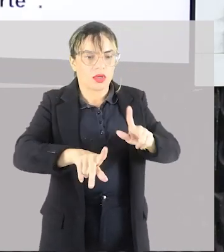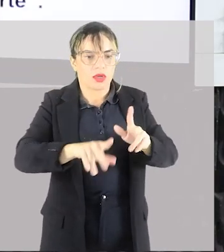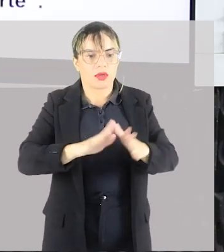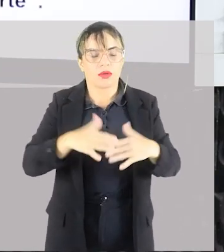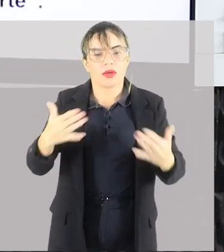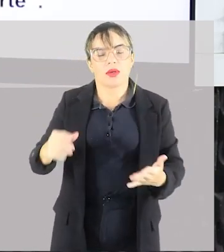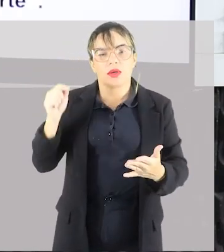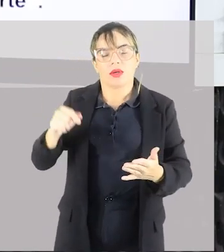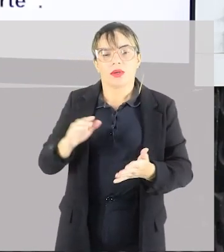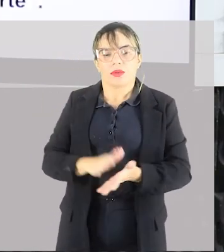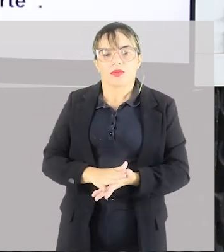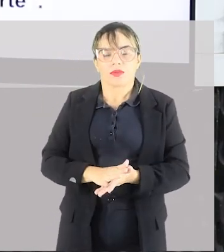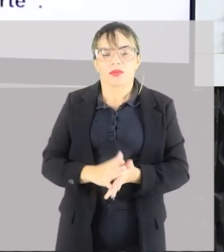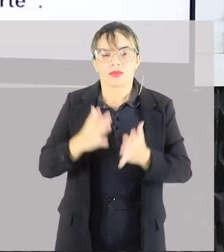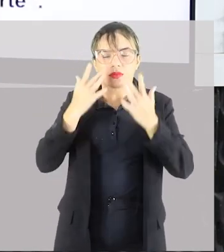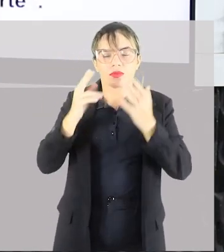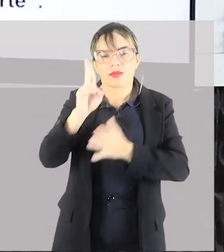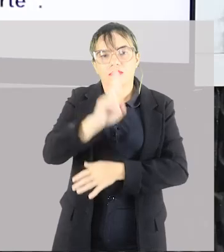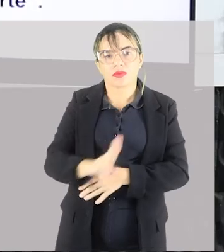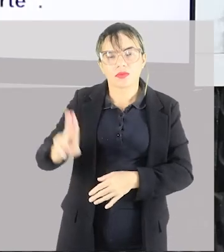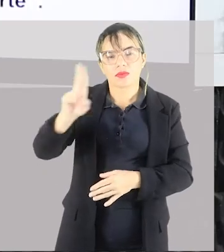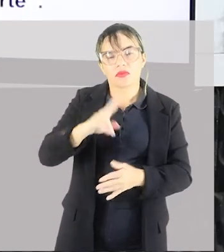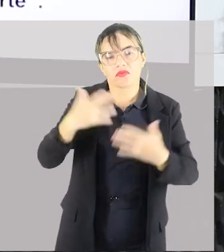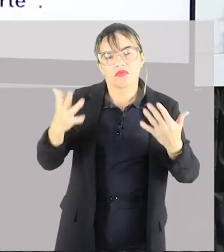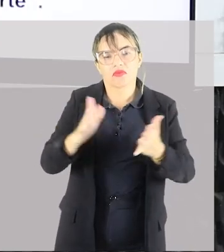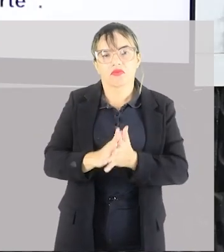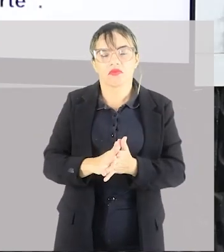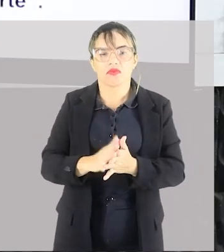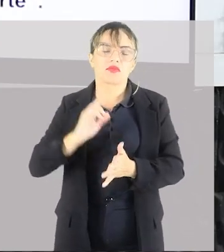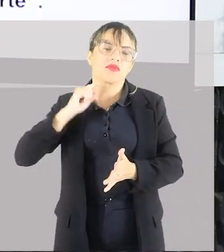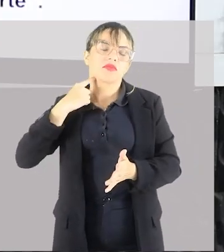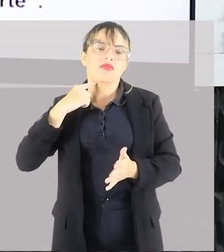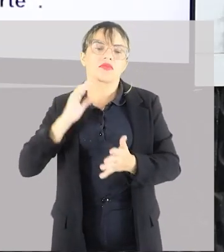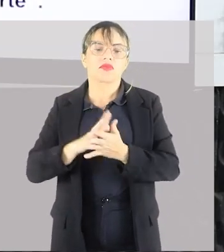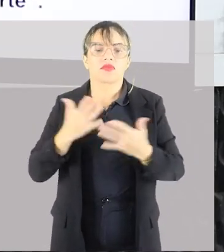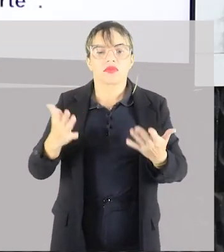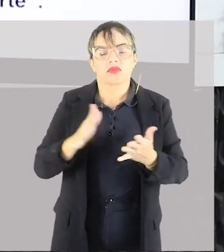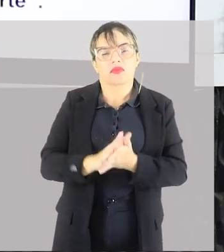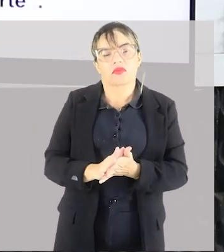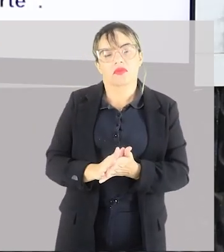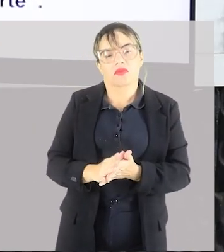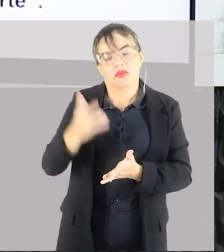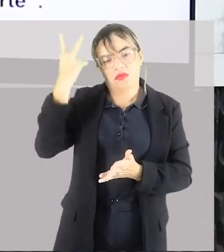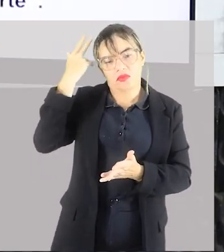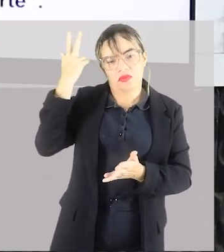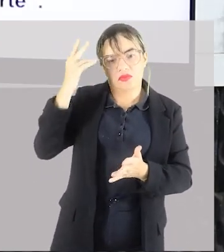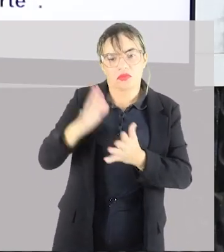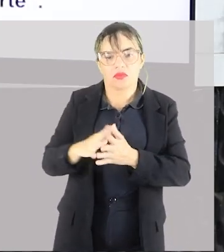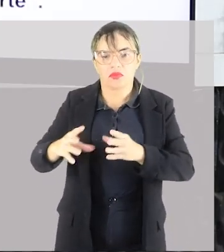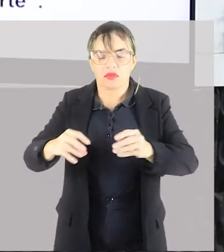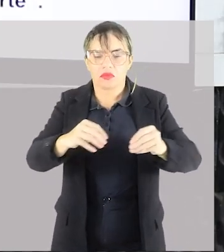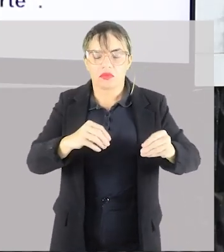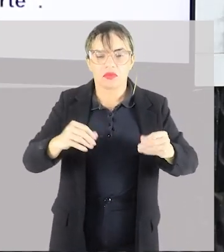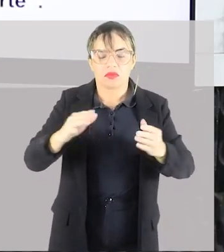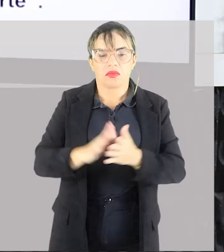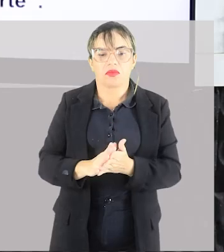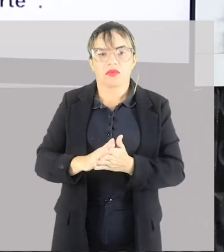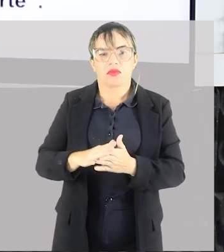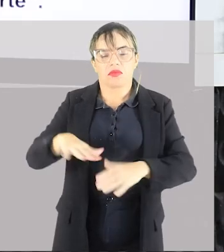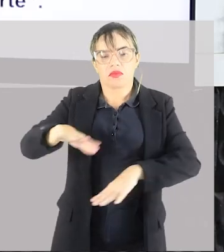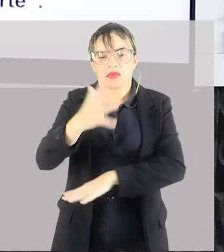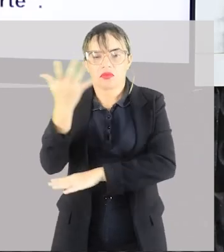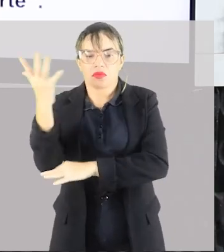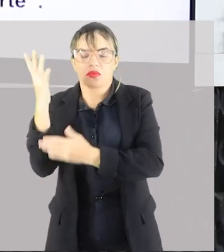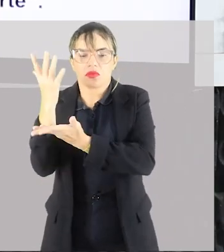pobreza. Seria utilizar materiais que normalmente seriam lixo, ou considerado lixo, né? Terra, madeira, pedaços de árvores,